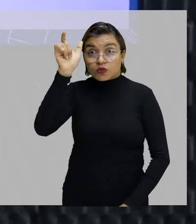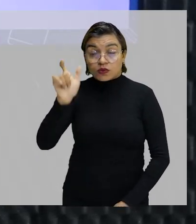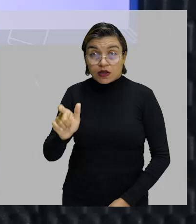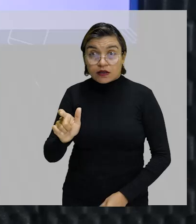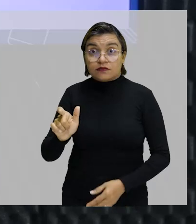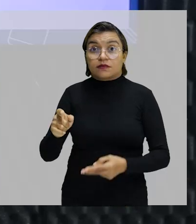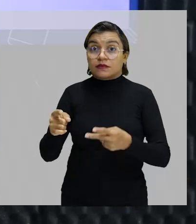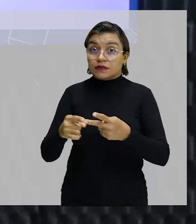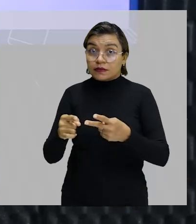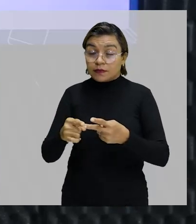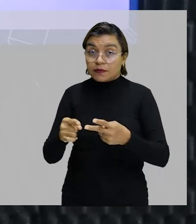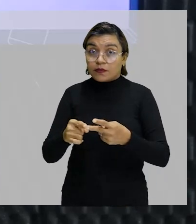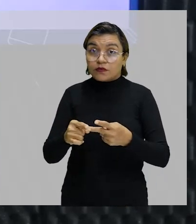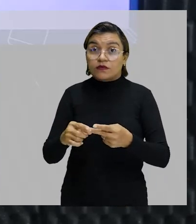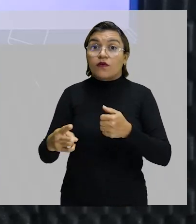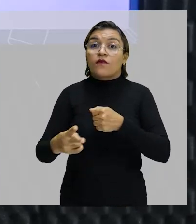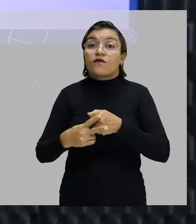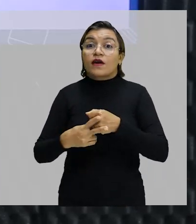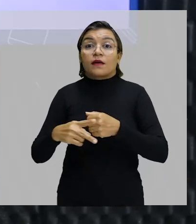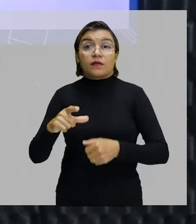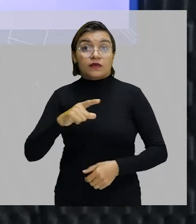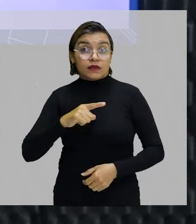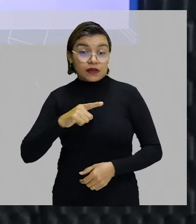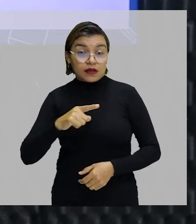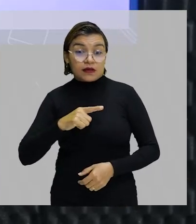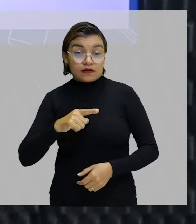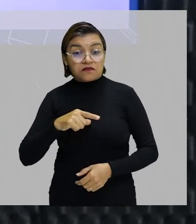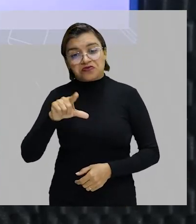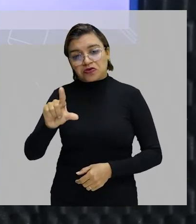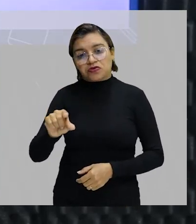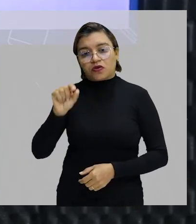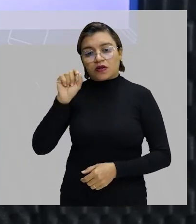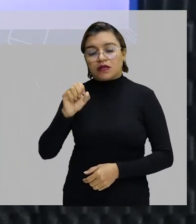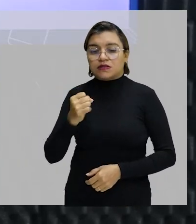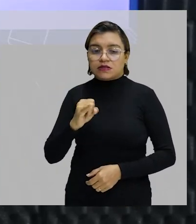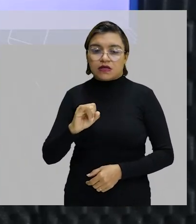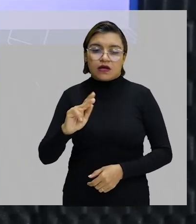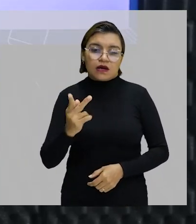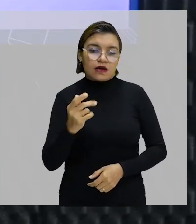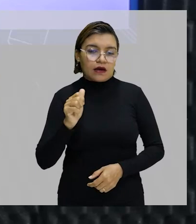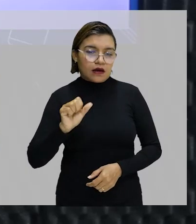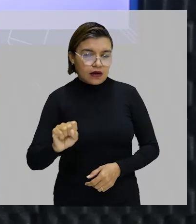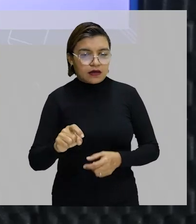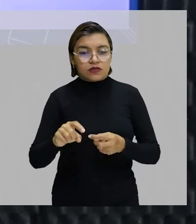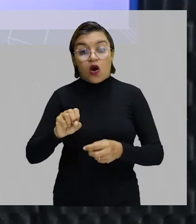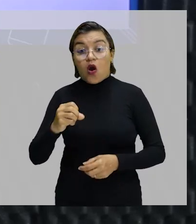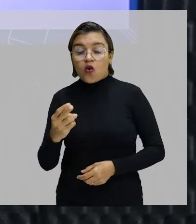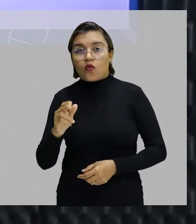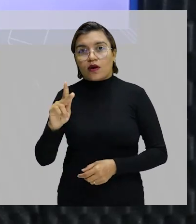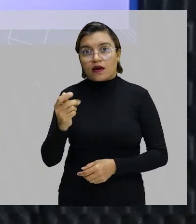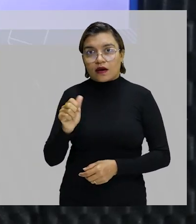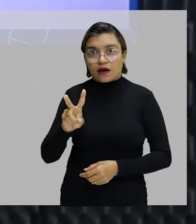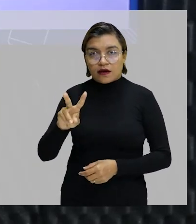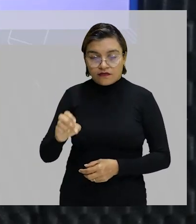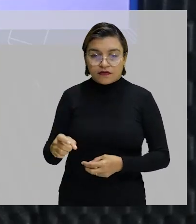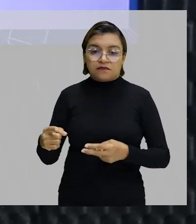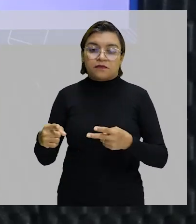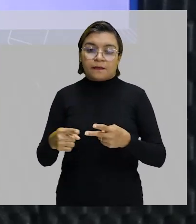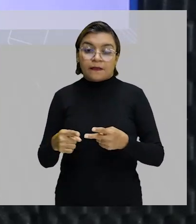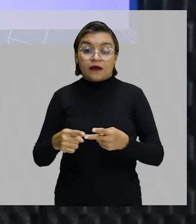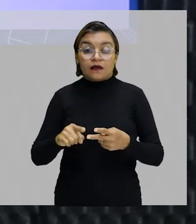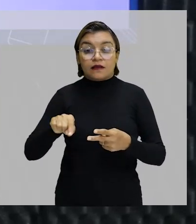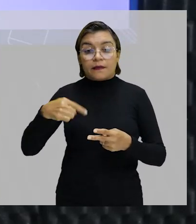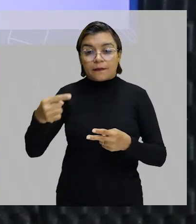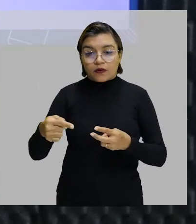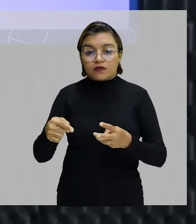verbo ter em inglês, que você vai escolher se vai ser o has ou have. Depois o verbo been, que é o mesmo para todos,